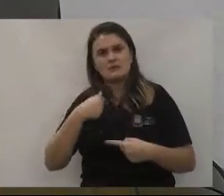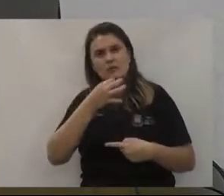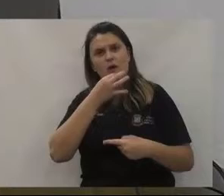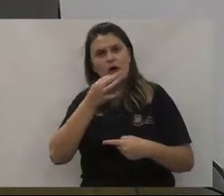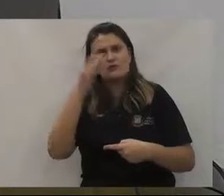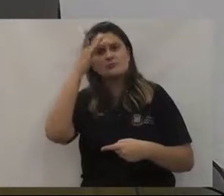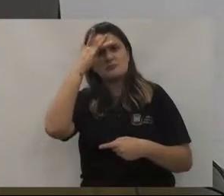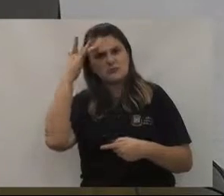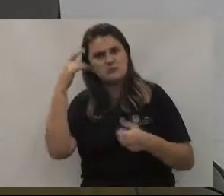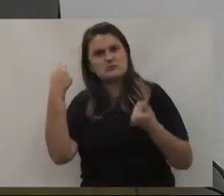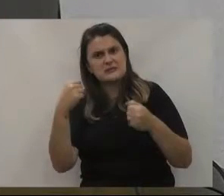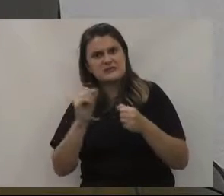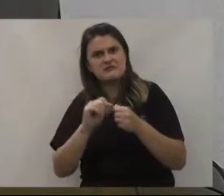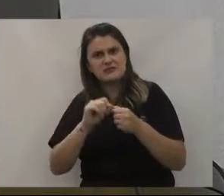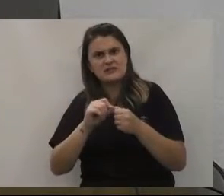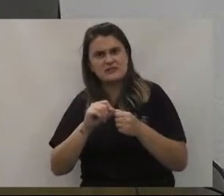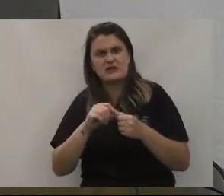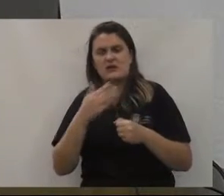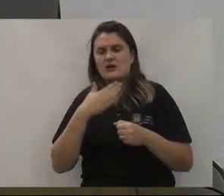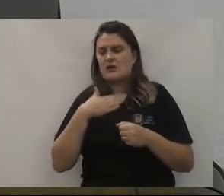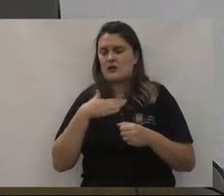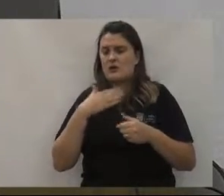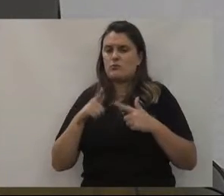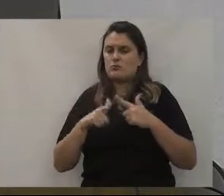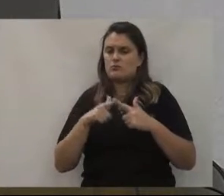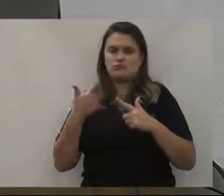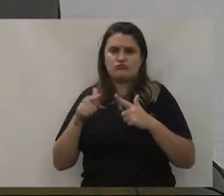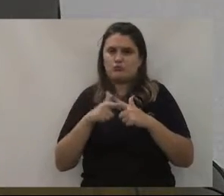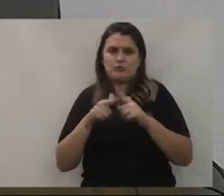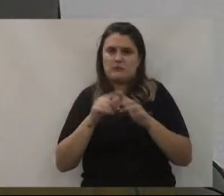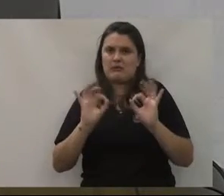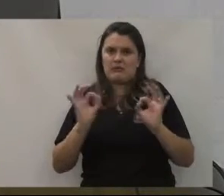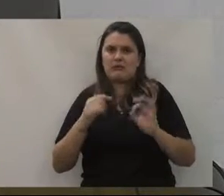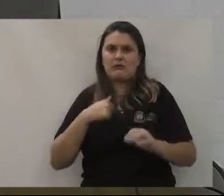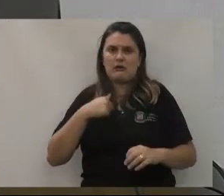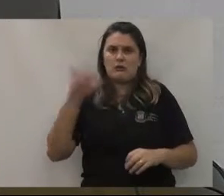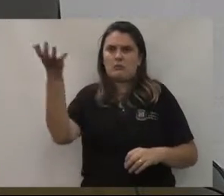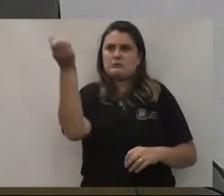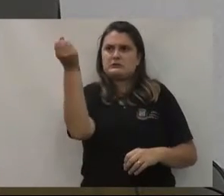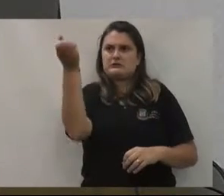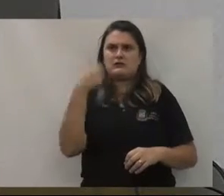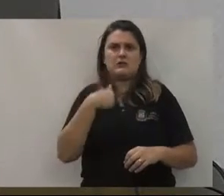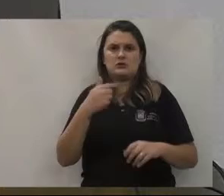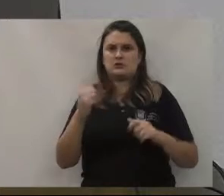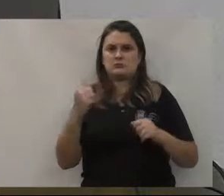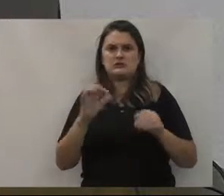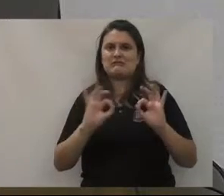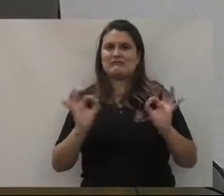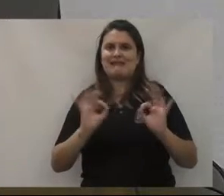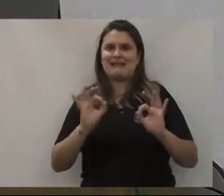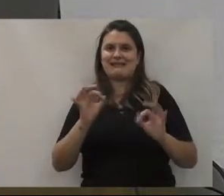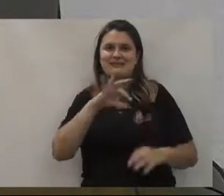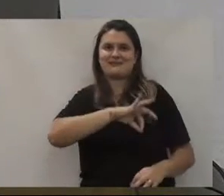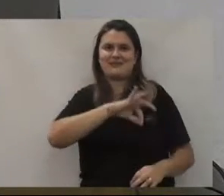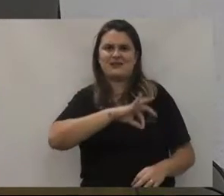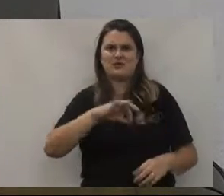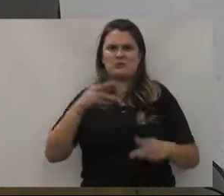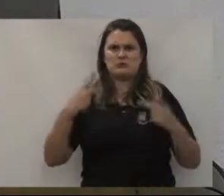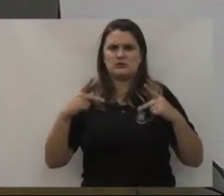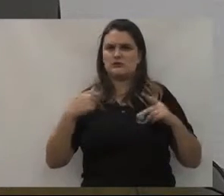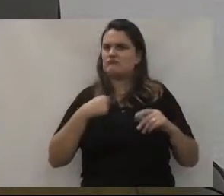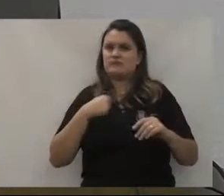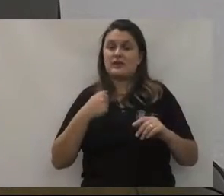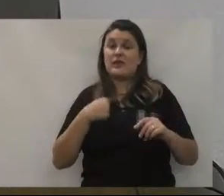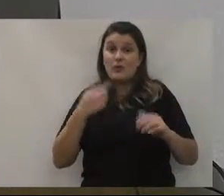tem que fazer. Eu não dependo, graças a Deus, eu estou aposentado, eu não dependo de cargo político. Então, eu acho que a gente